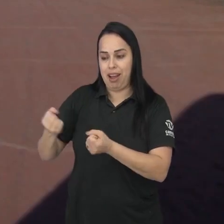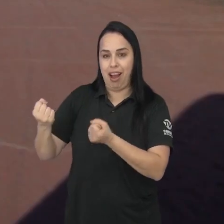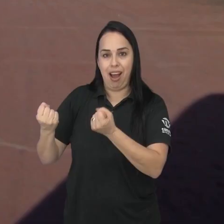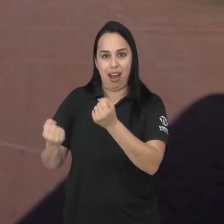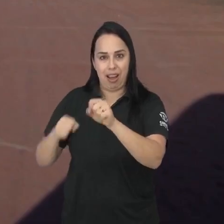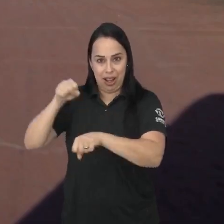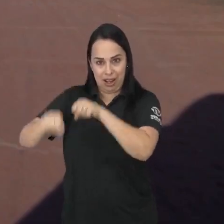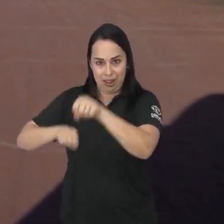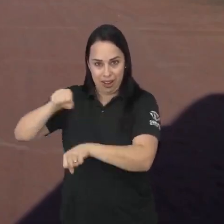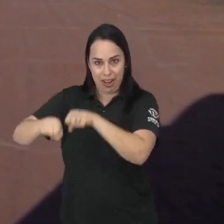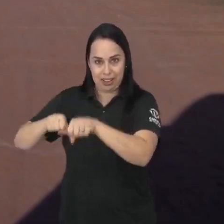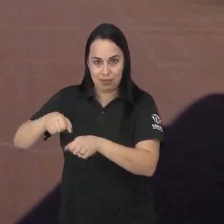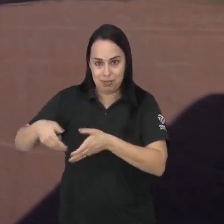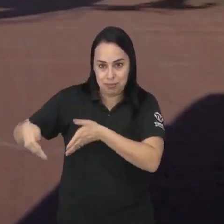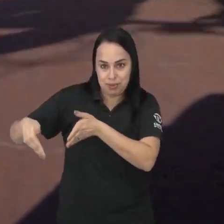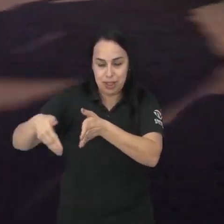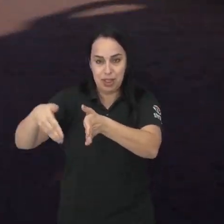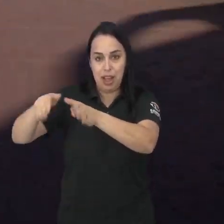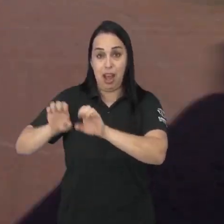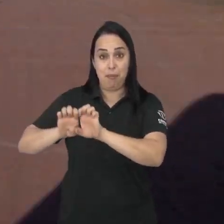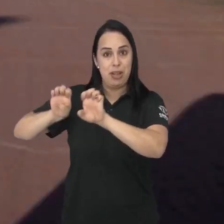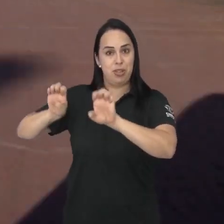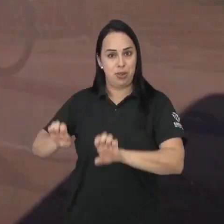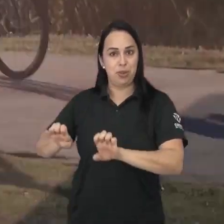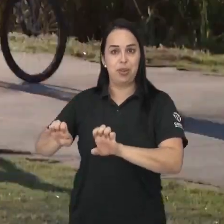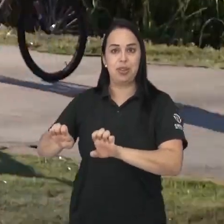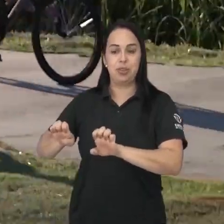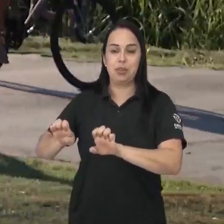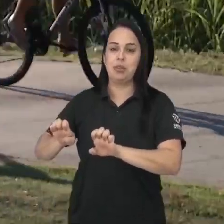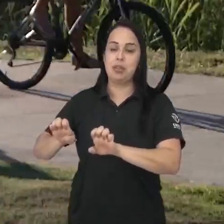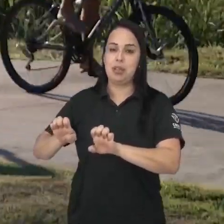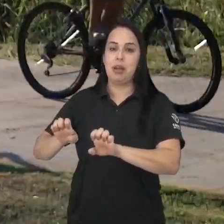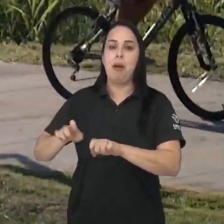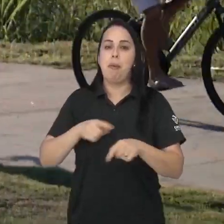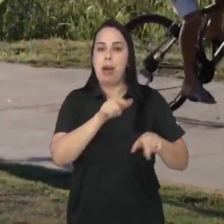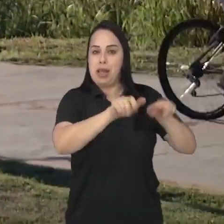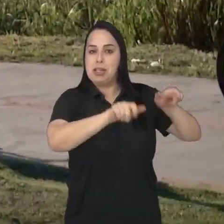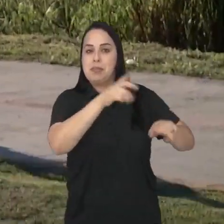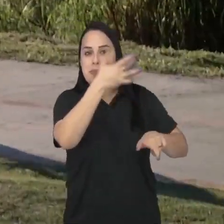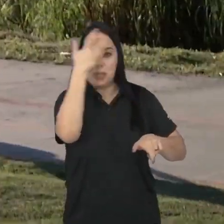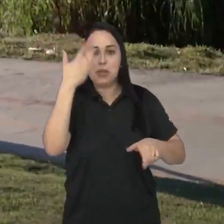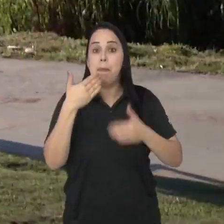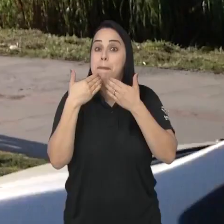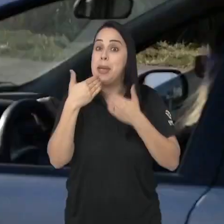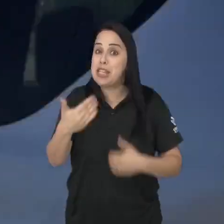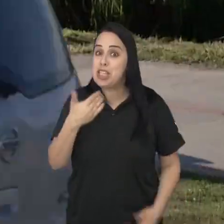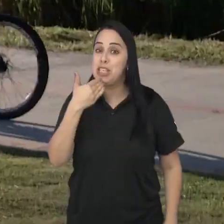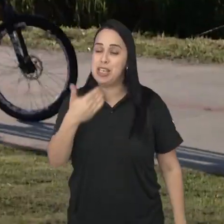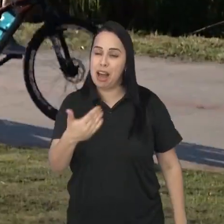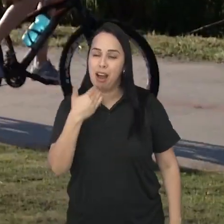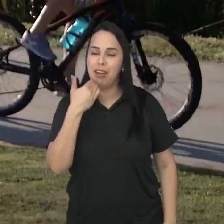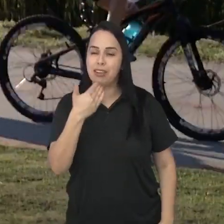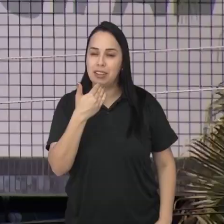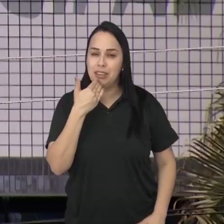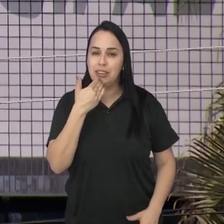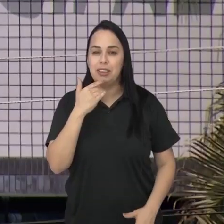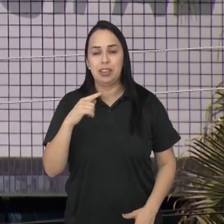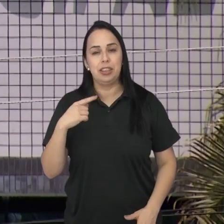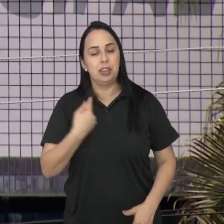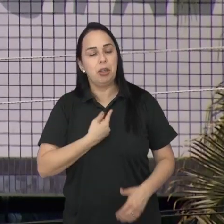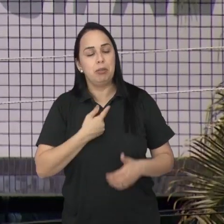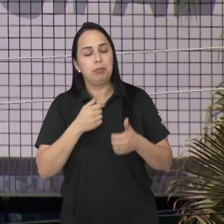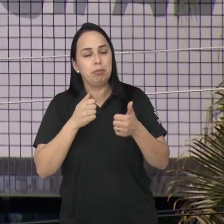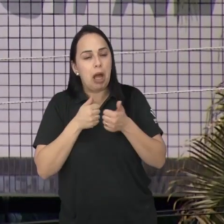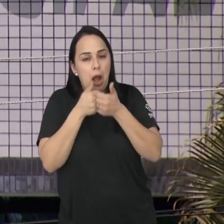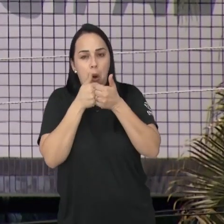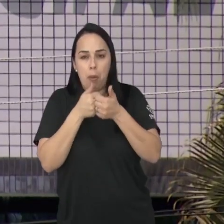sistema cicloviário da cidade, infraestrutura que, de acordo com os vereadores, já é uma reivindicação dos moradores,